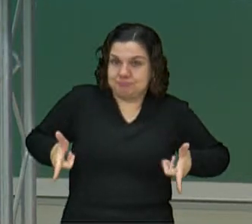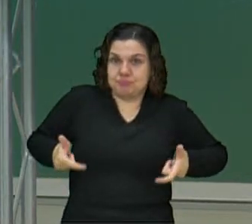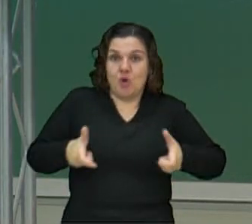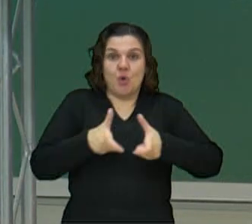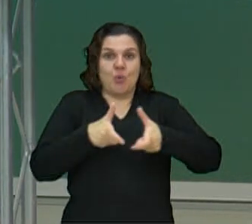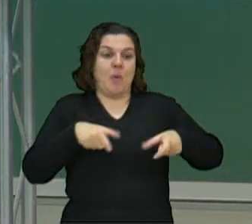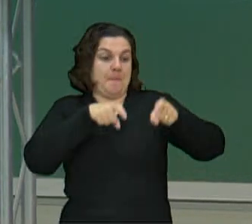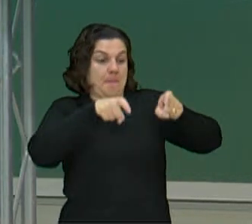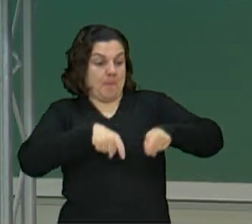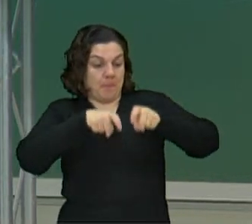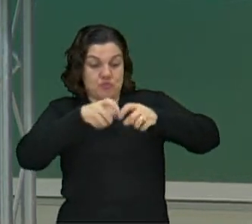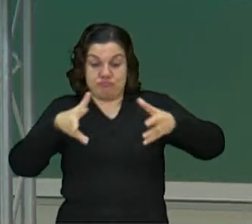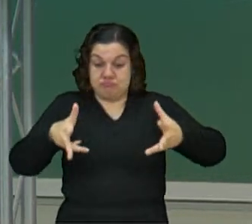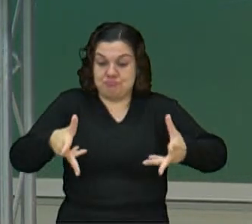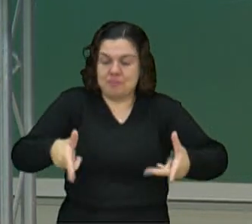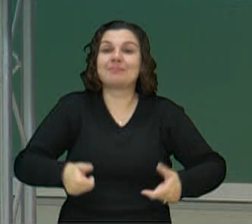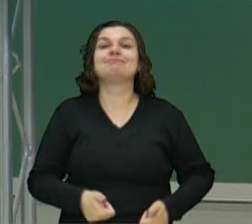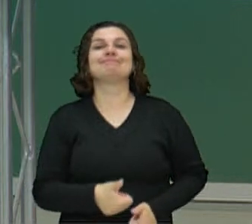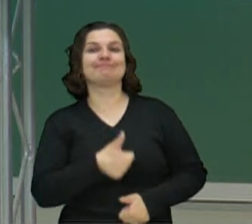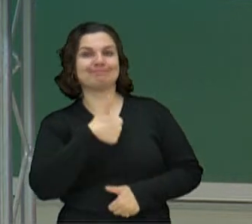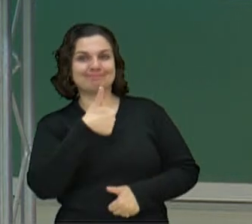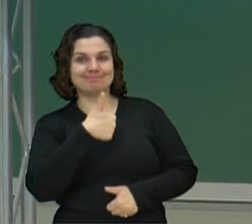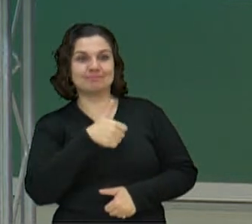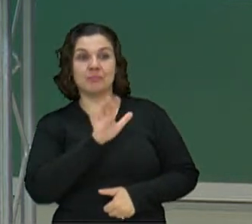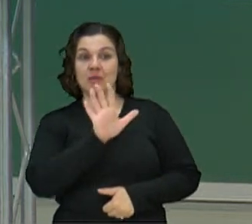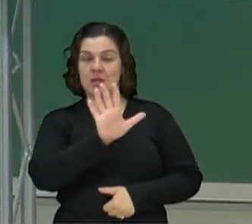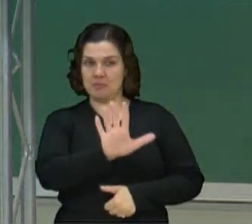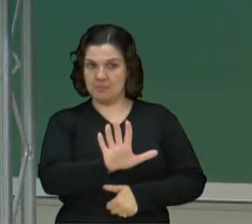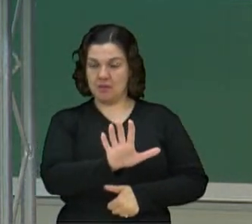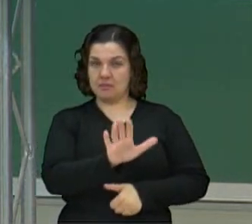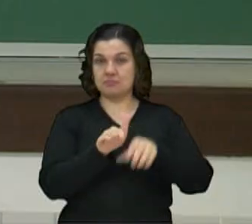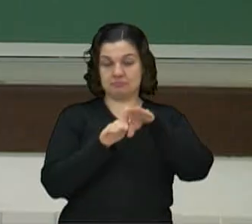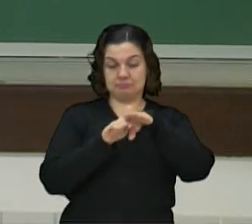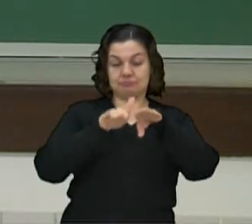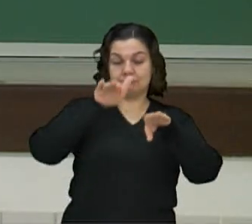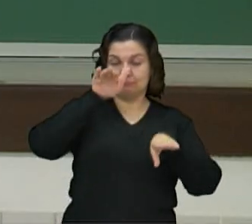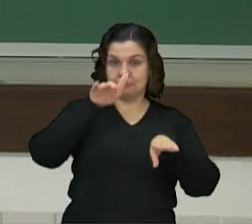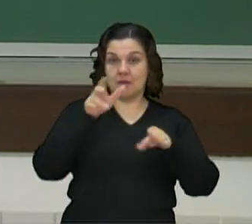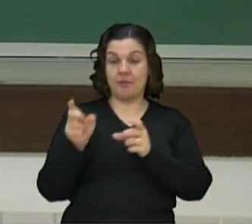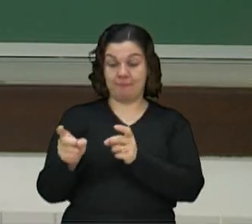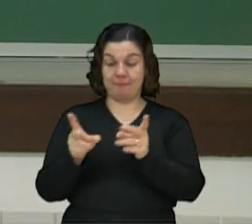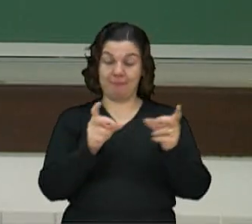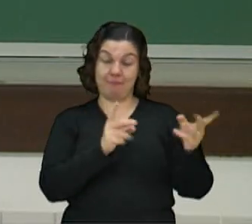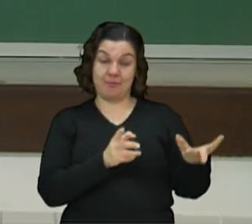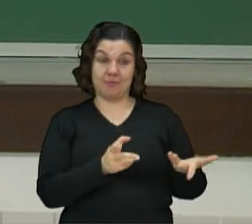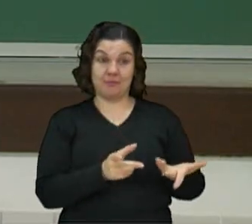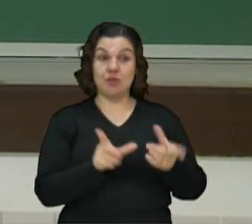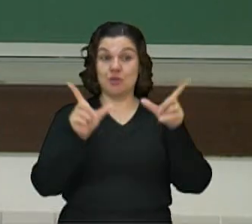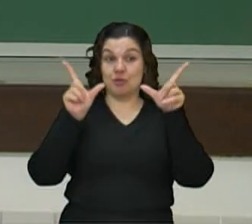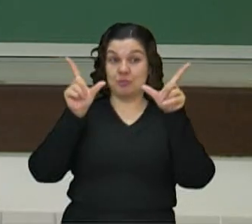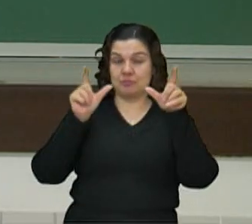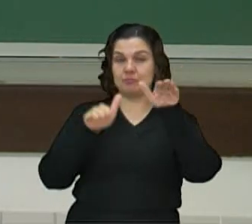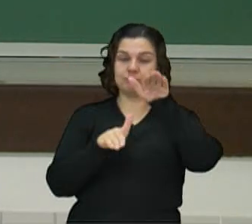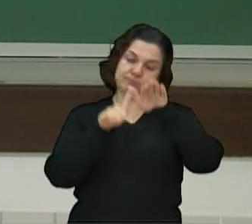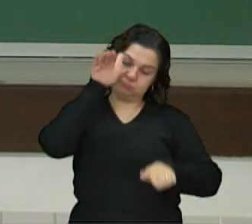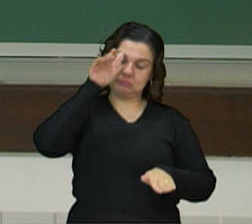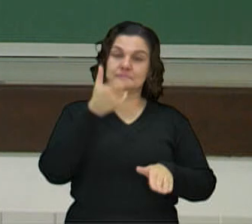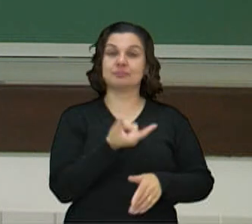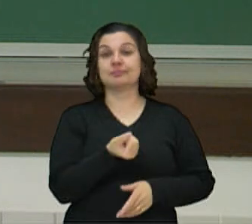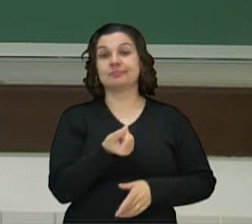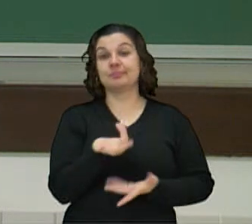a produção. Legal, mas causou desequilíbrio na lei da oferta e da procura, e esse desequilíbrio